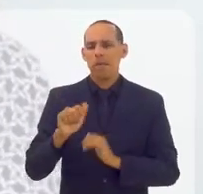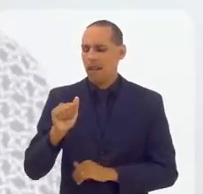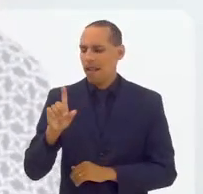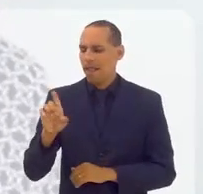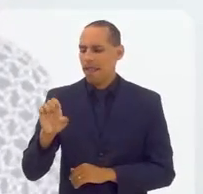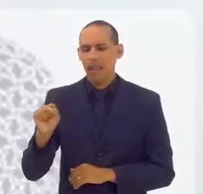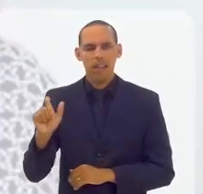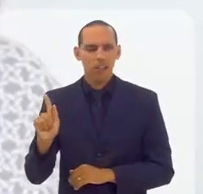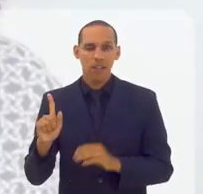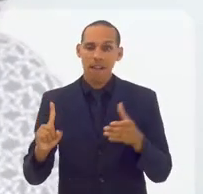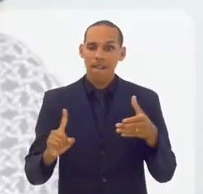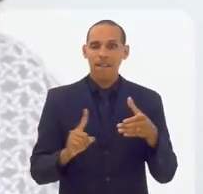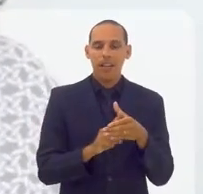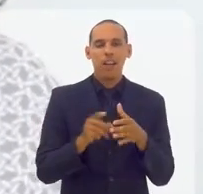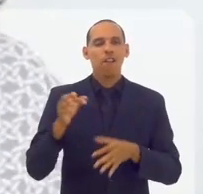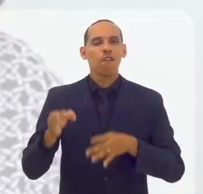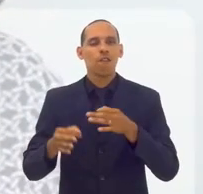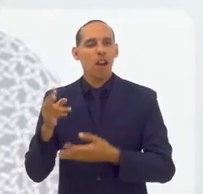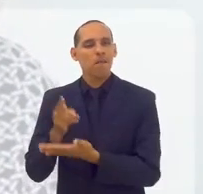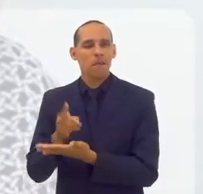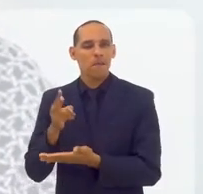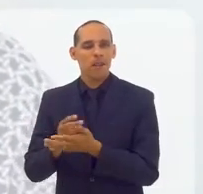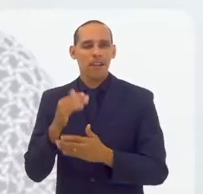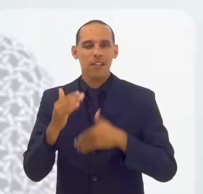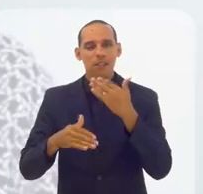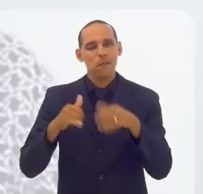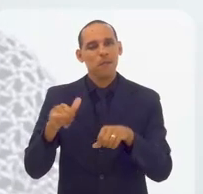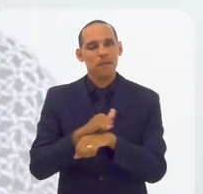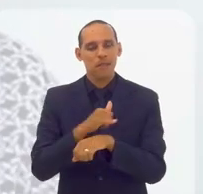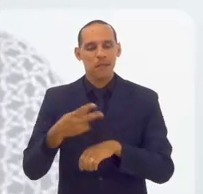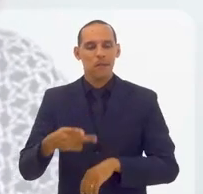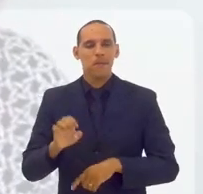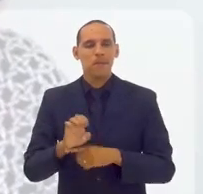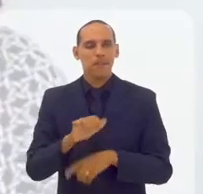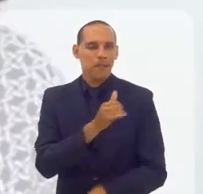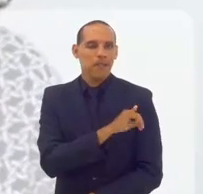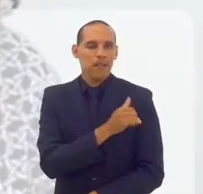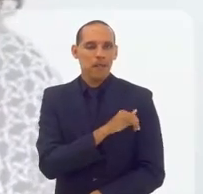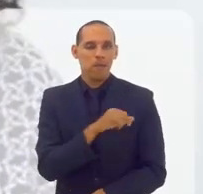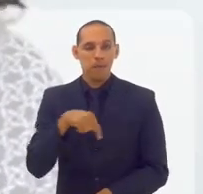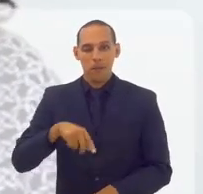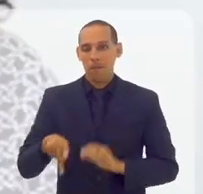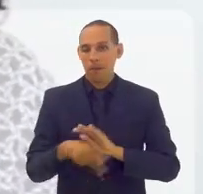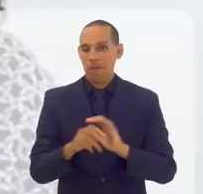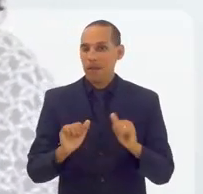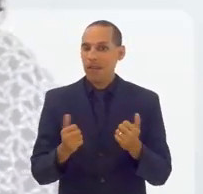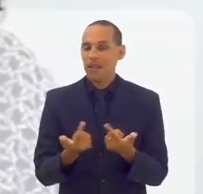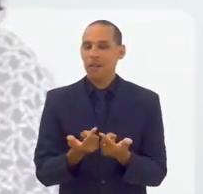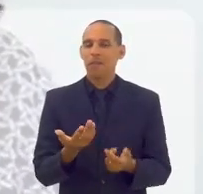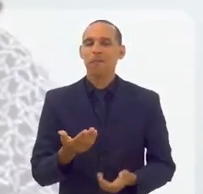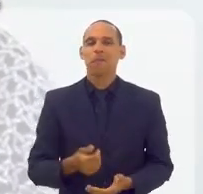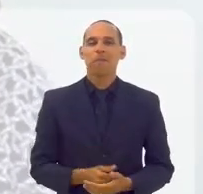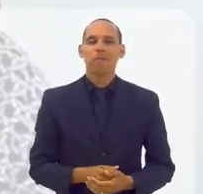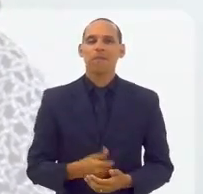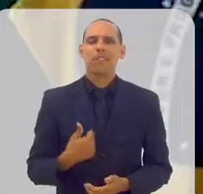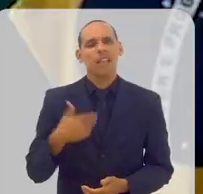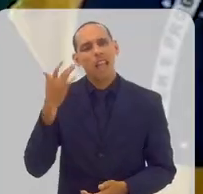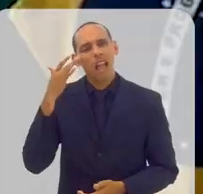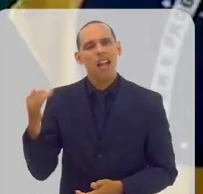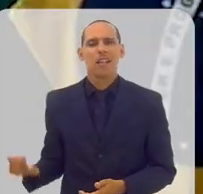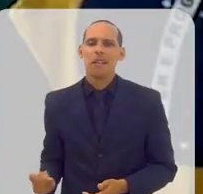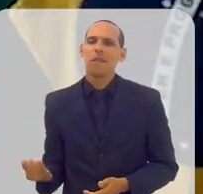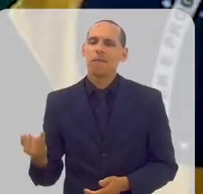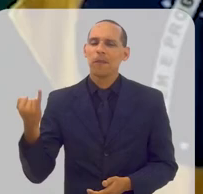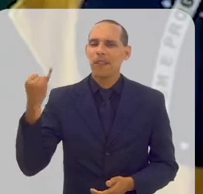para a ADESG de fazer parte do Fórum Permanente de Desenvolvimento Estratégico do Estado do Rio aqui da Assembleia Legislativa? Eu acho